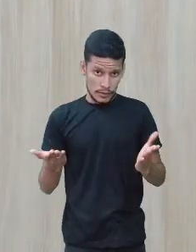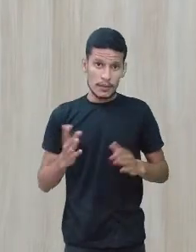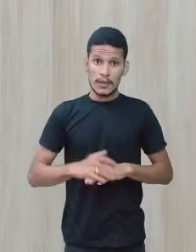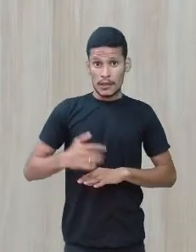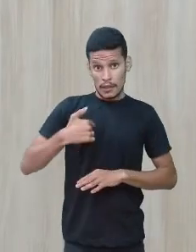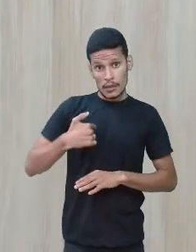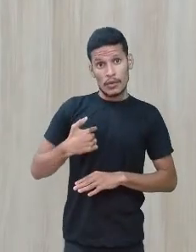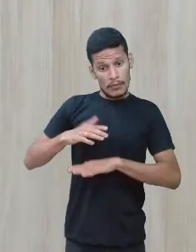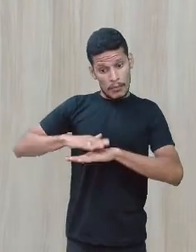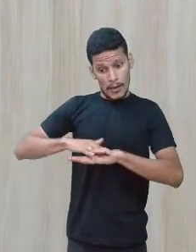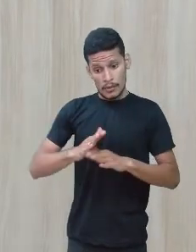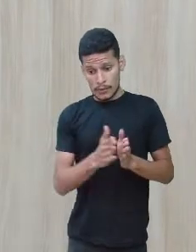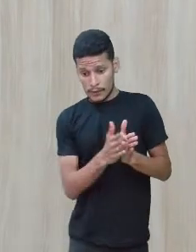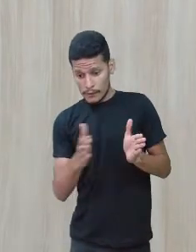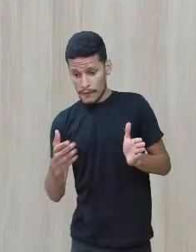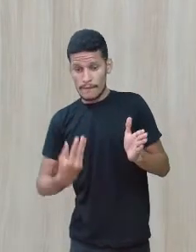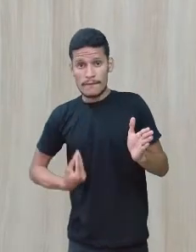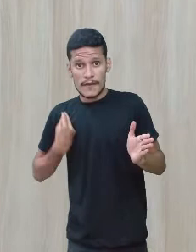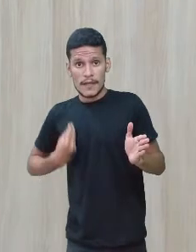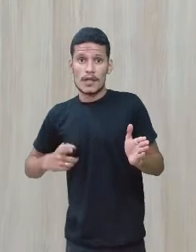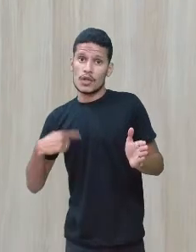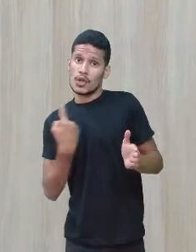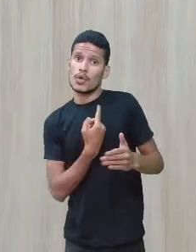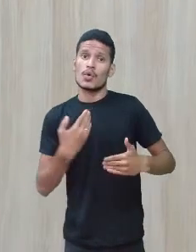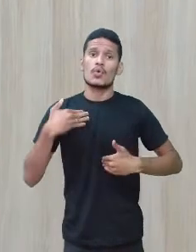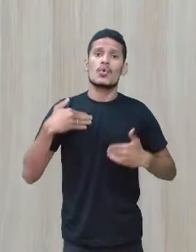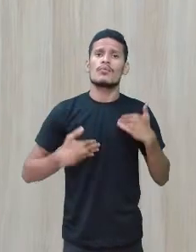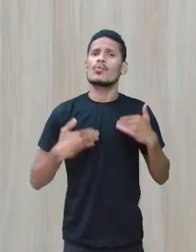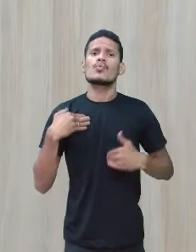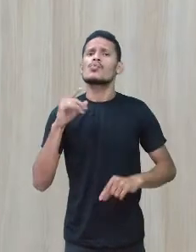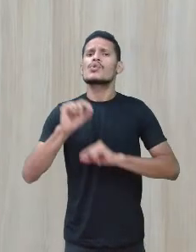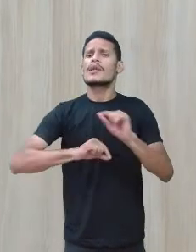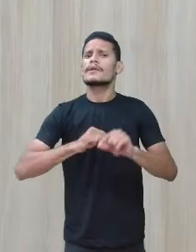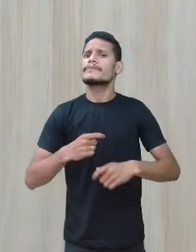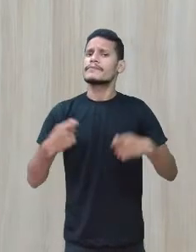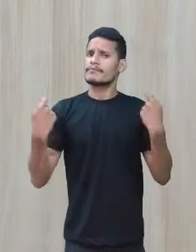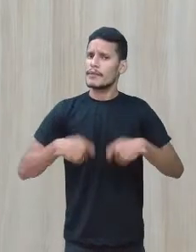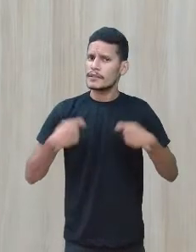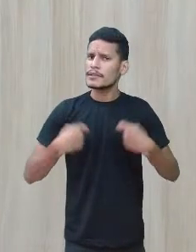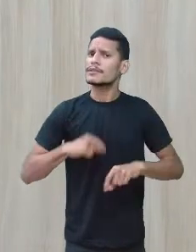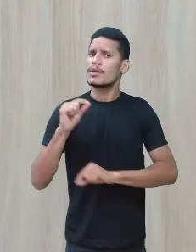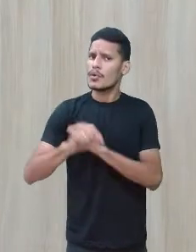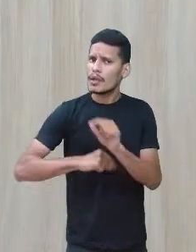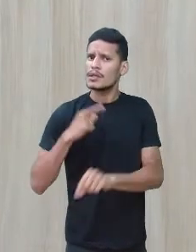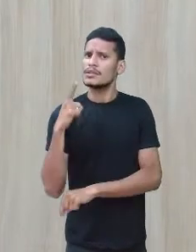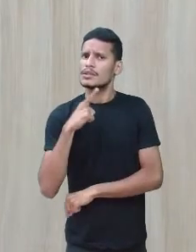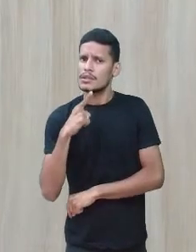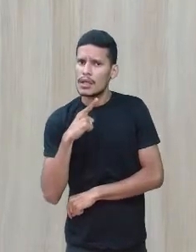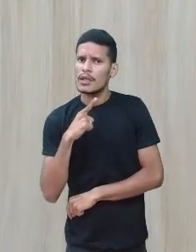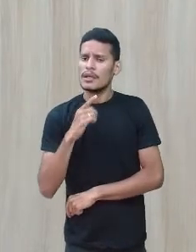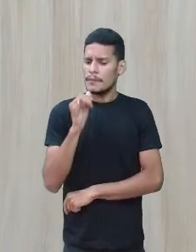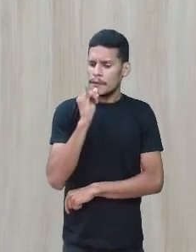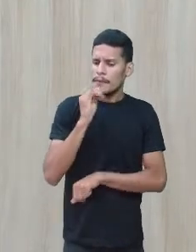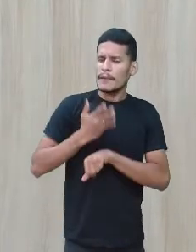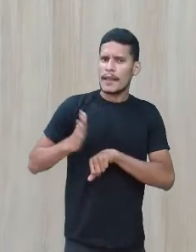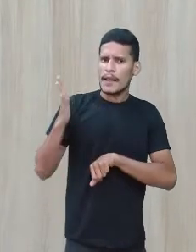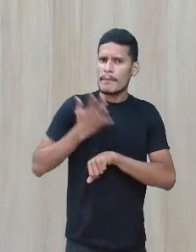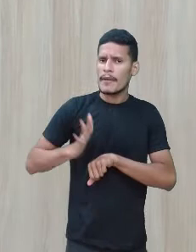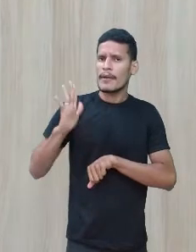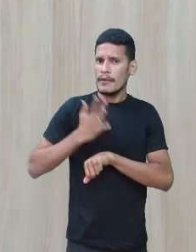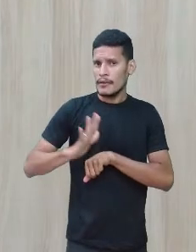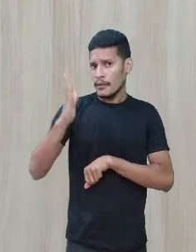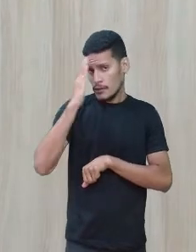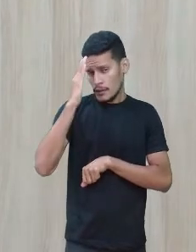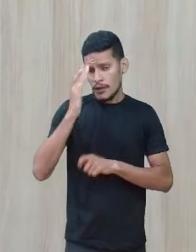assim, chega um certo período na nossa vida que o nosso corpo, ele vai precisando ter um treinamento, né?